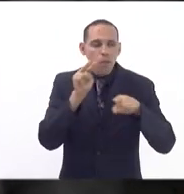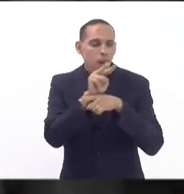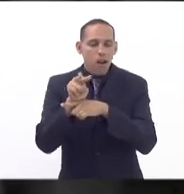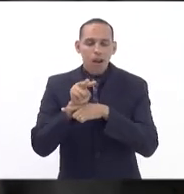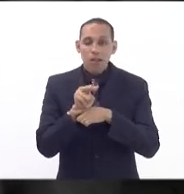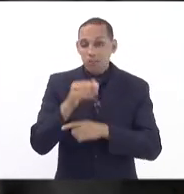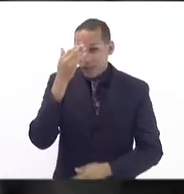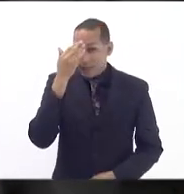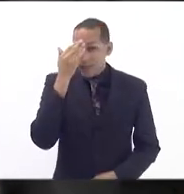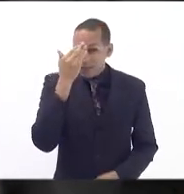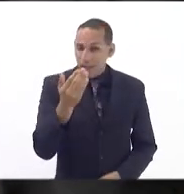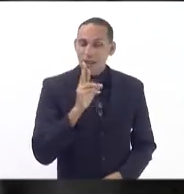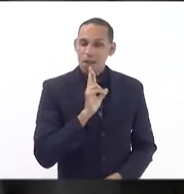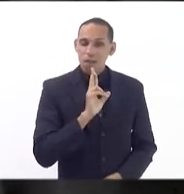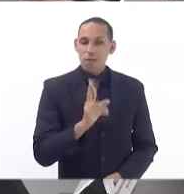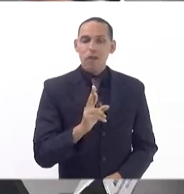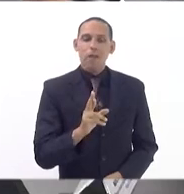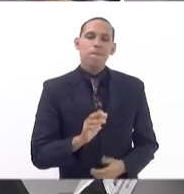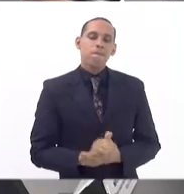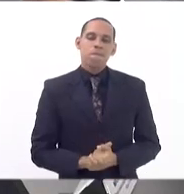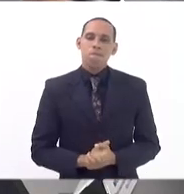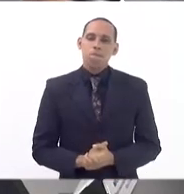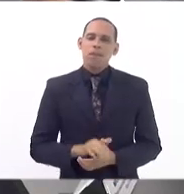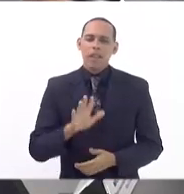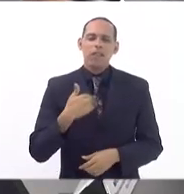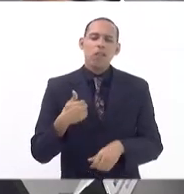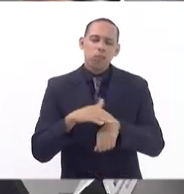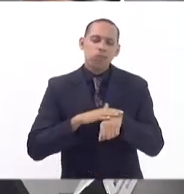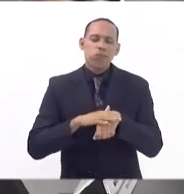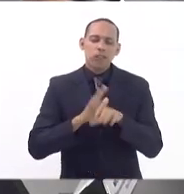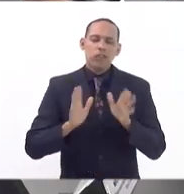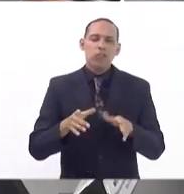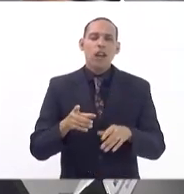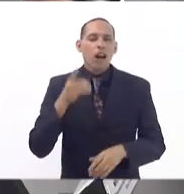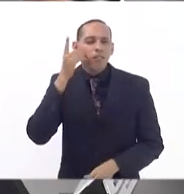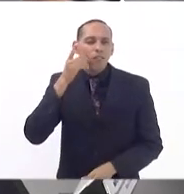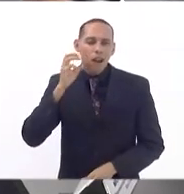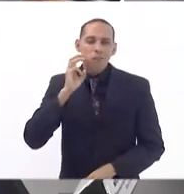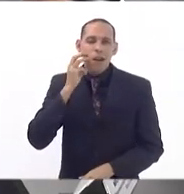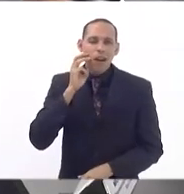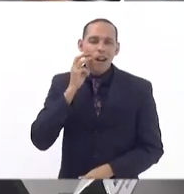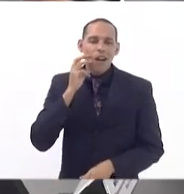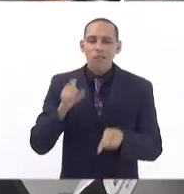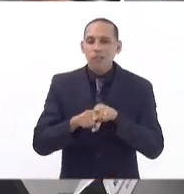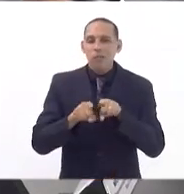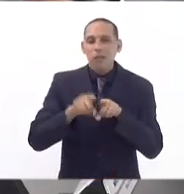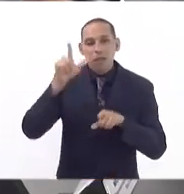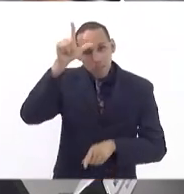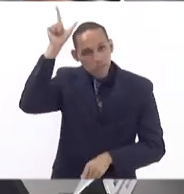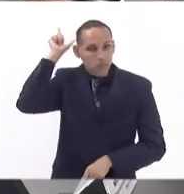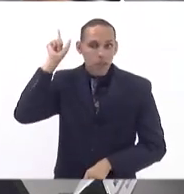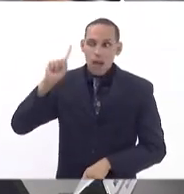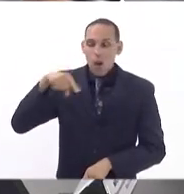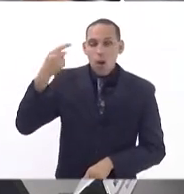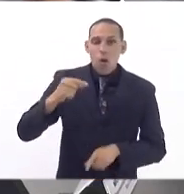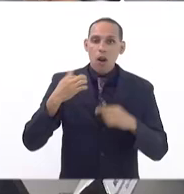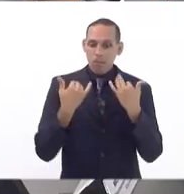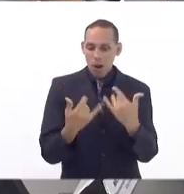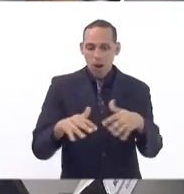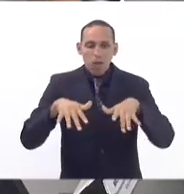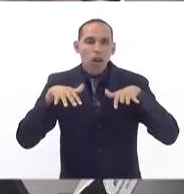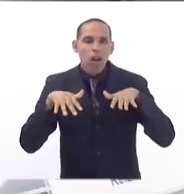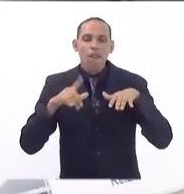Eu quero sua resposta mas eu já conversei com ele faz mal década de engraçado para nos Paulo a próxima audiência nós